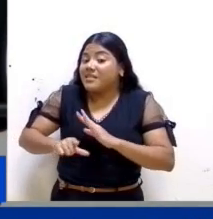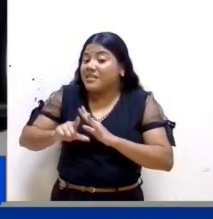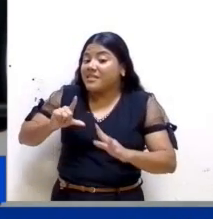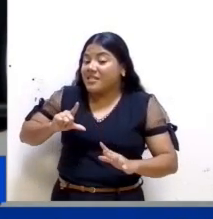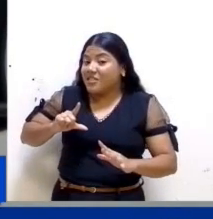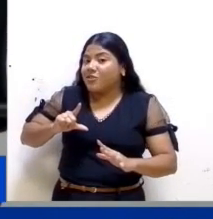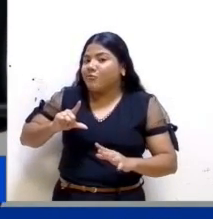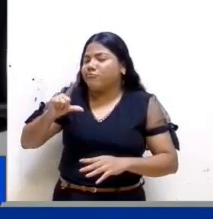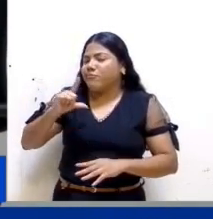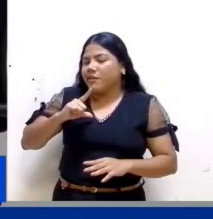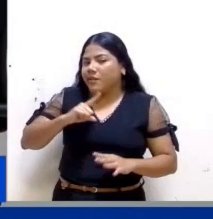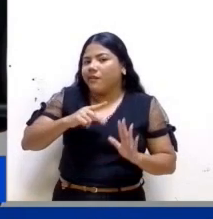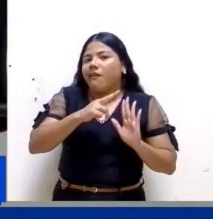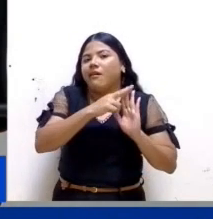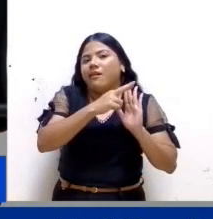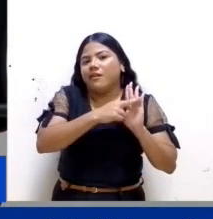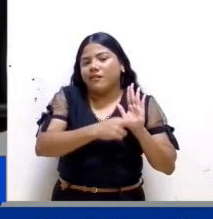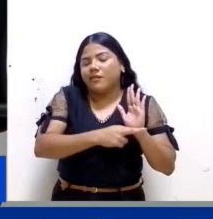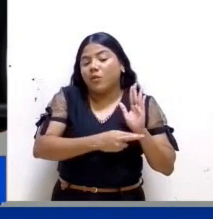poder se divorciar.